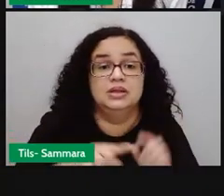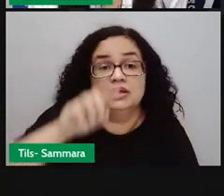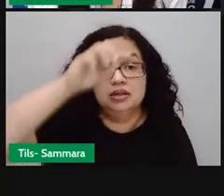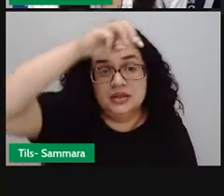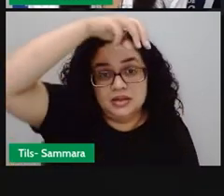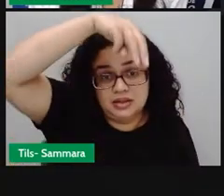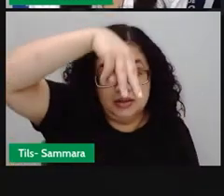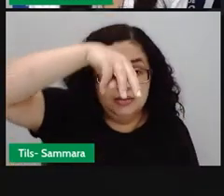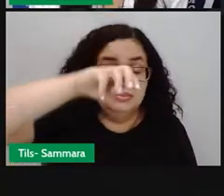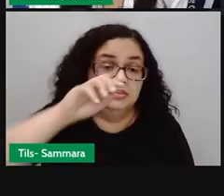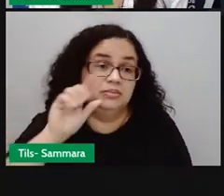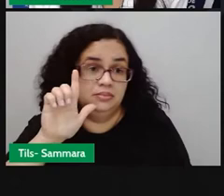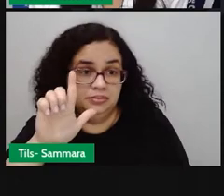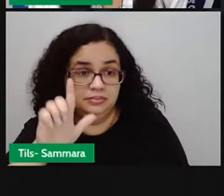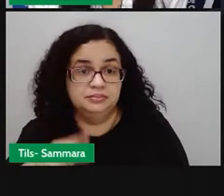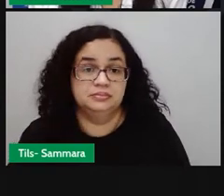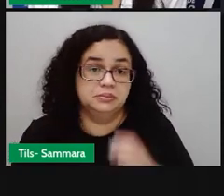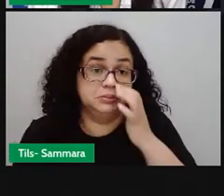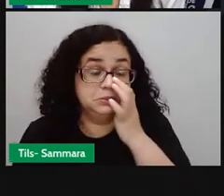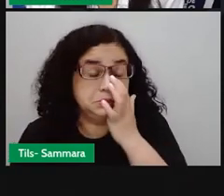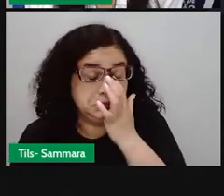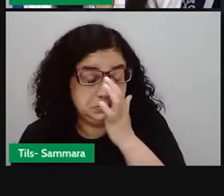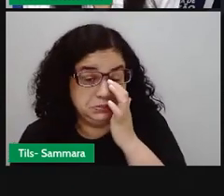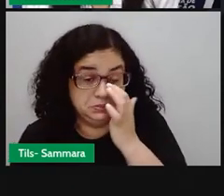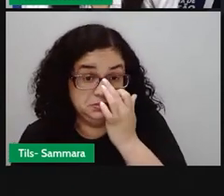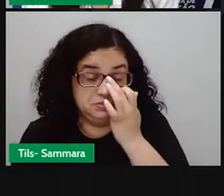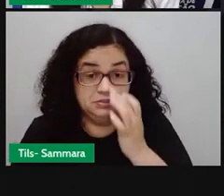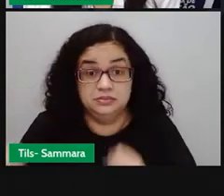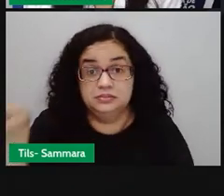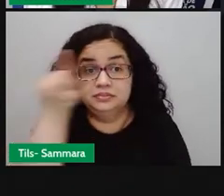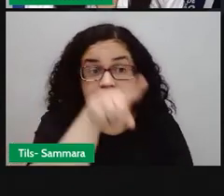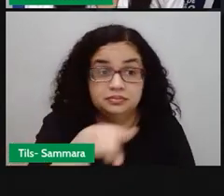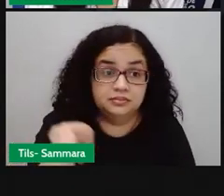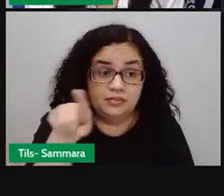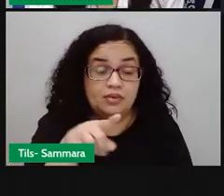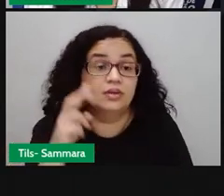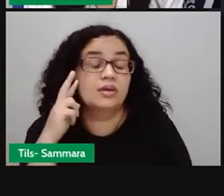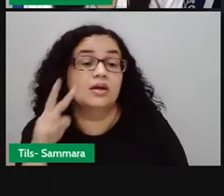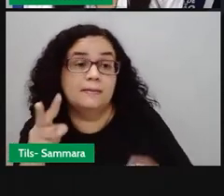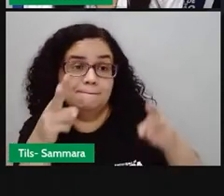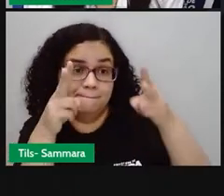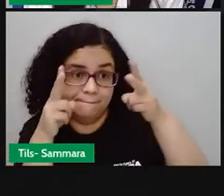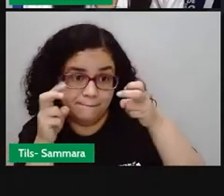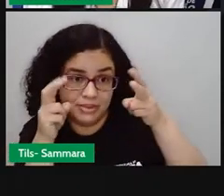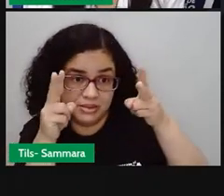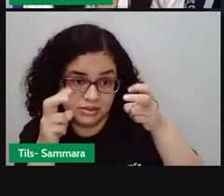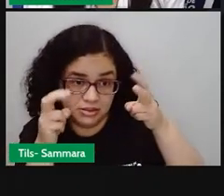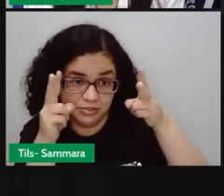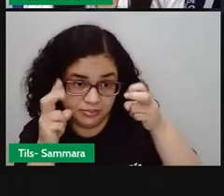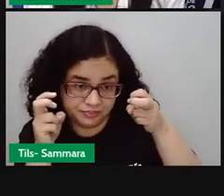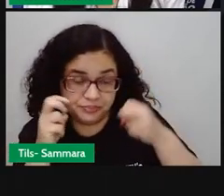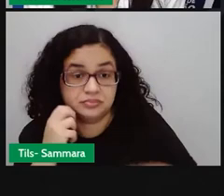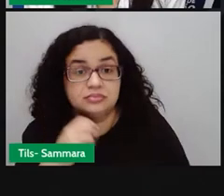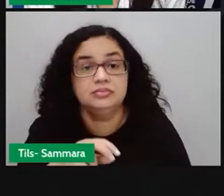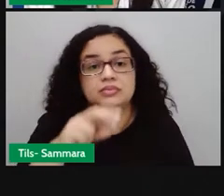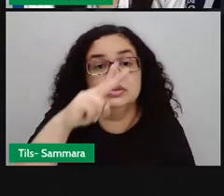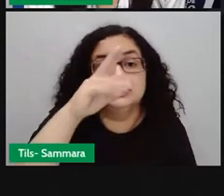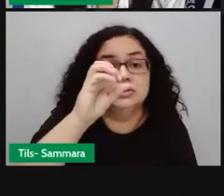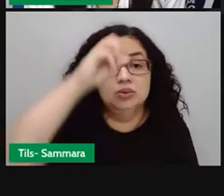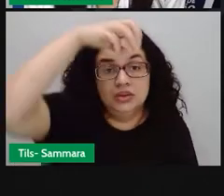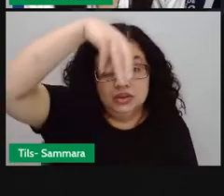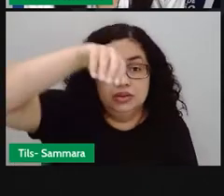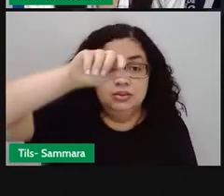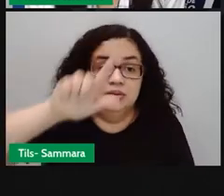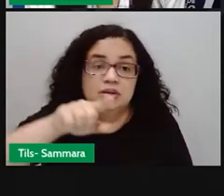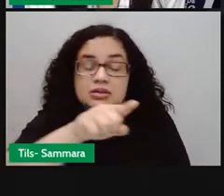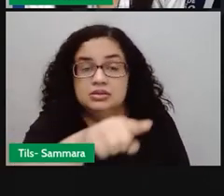ML. A Pró colocou uma ilustração aí para a gente perceber, né? 50